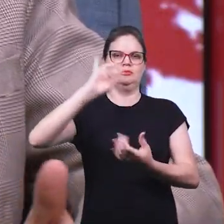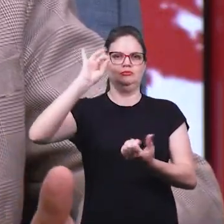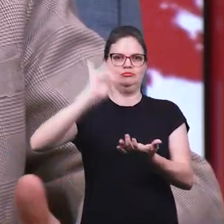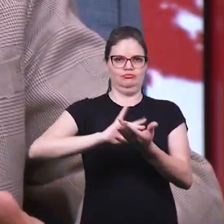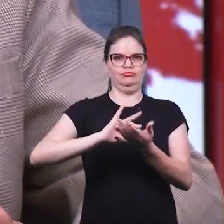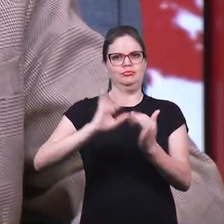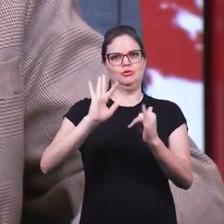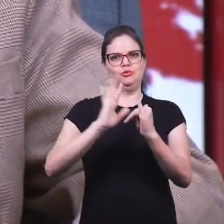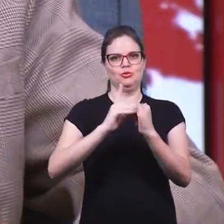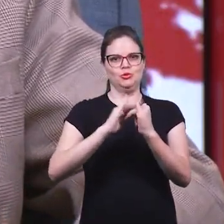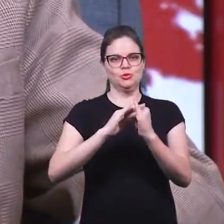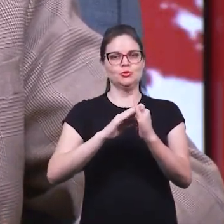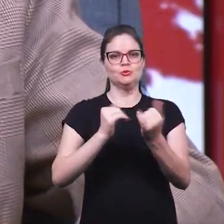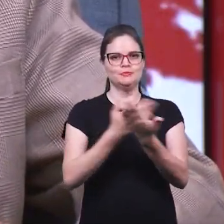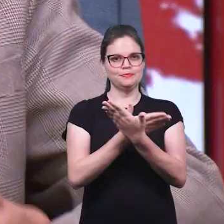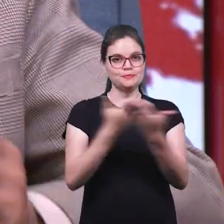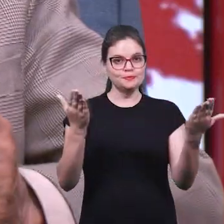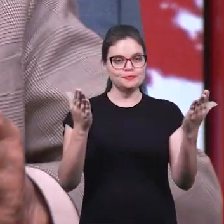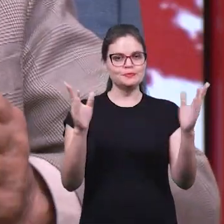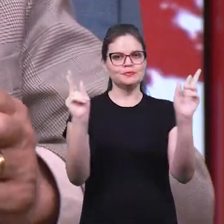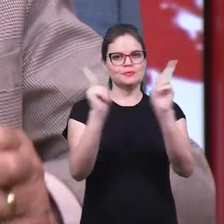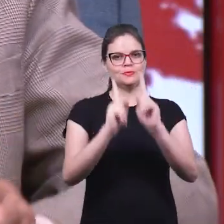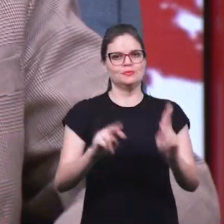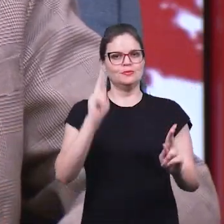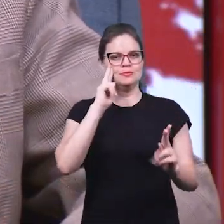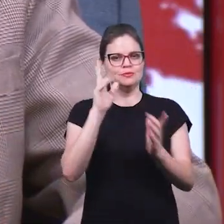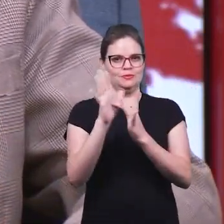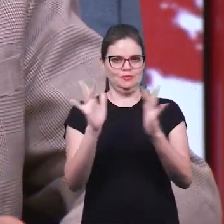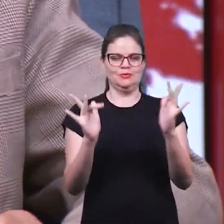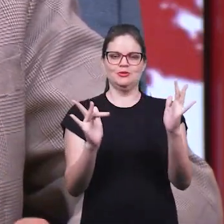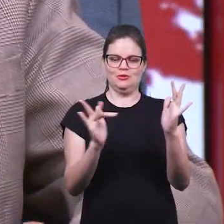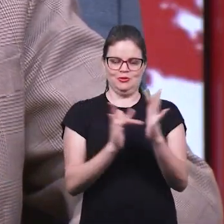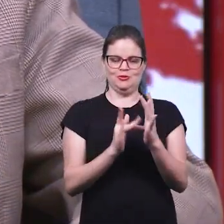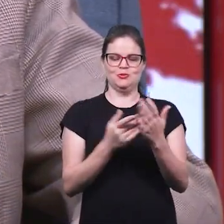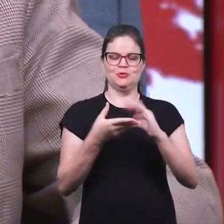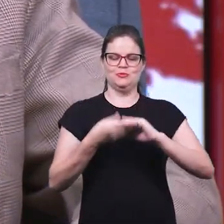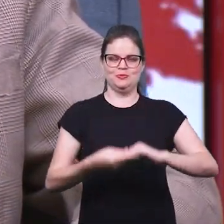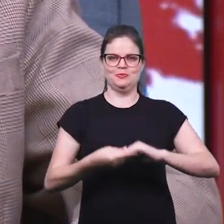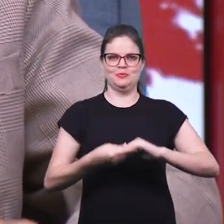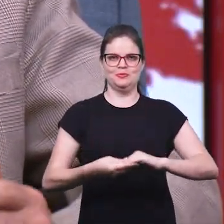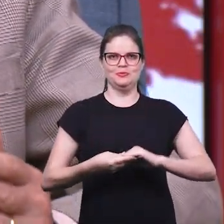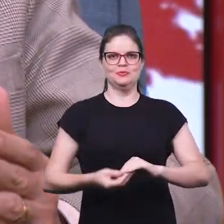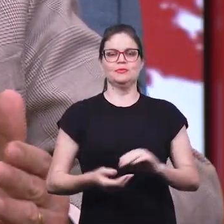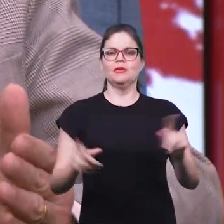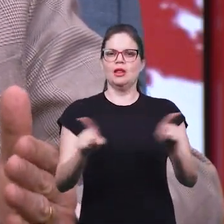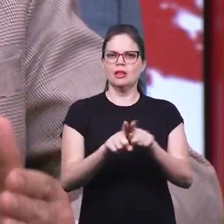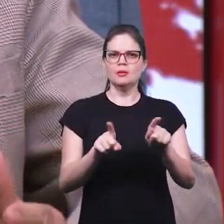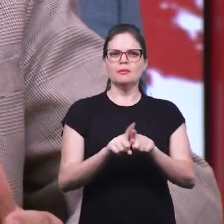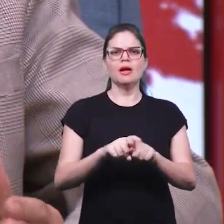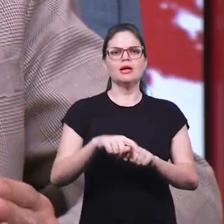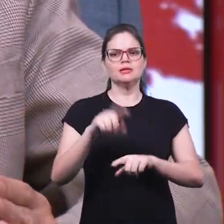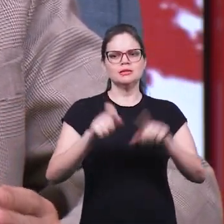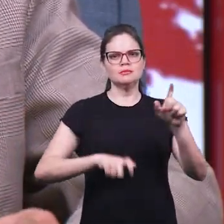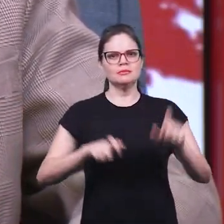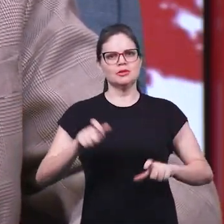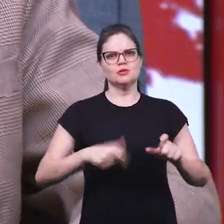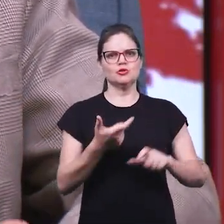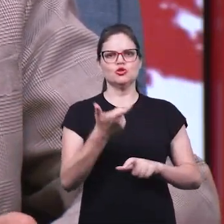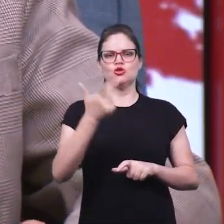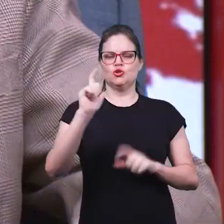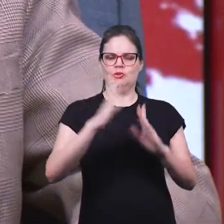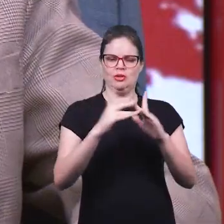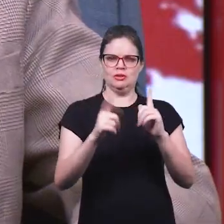plataformas como YouTube, irmãos nossos da Igreja Cristã Maranata, irmãos nossos de outras